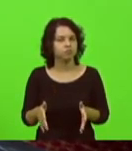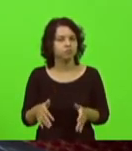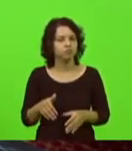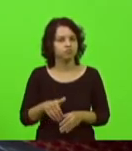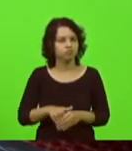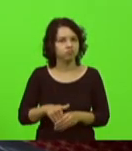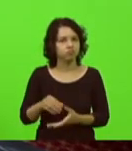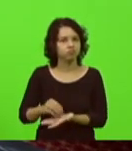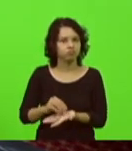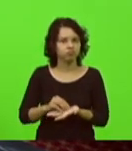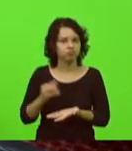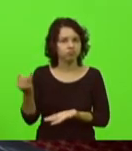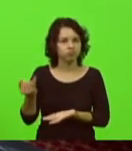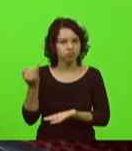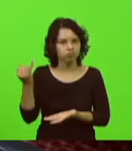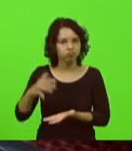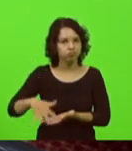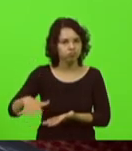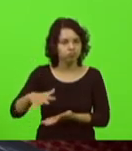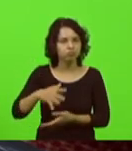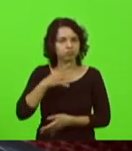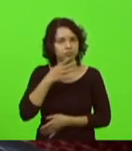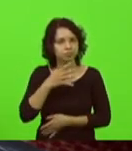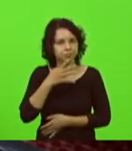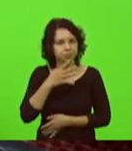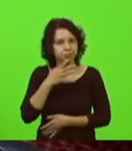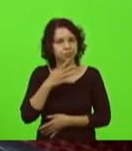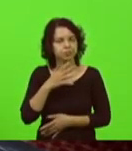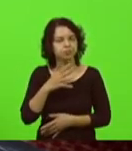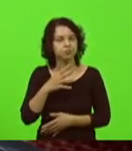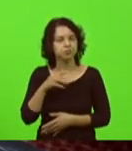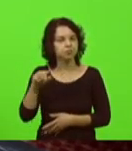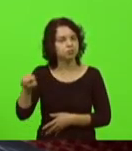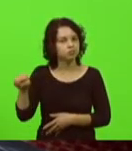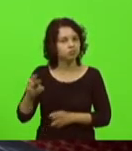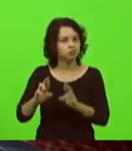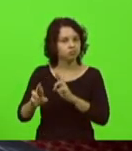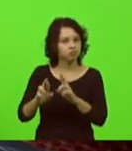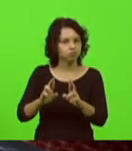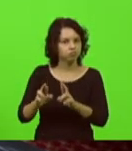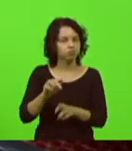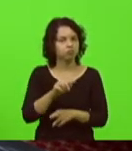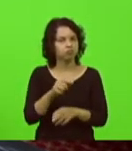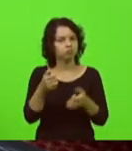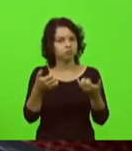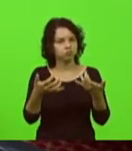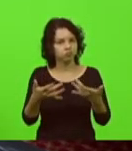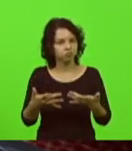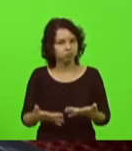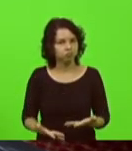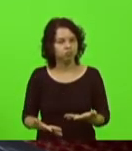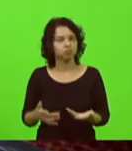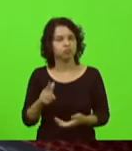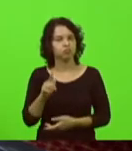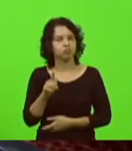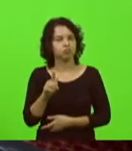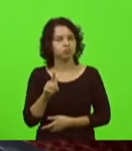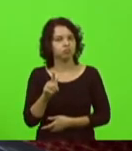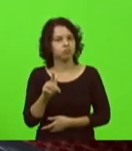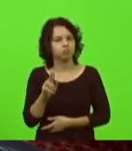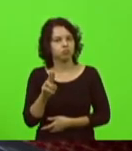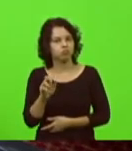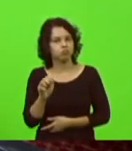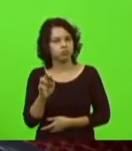também conheço aquela região ali por conta da rodovia, de Vossa Excelência falava ali de Guabiruba, Brusque,